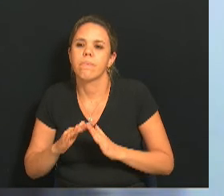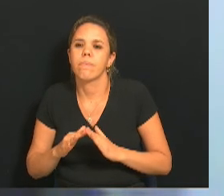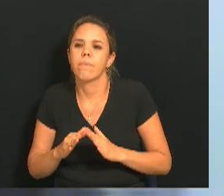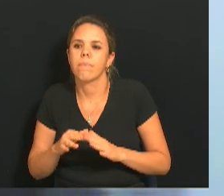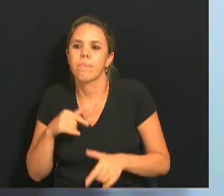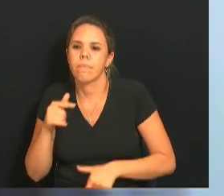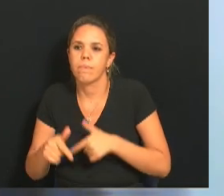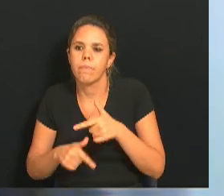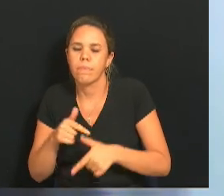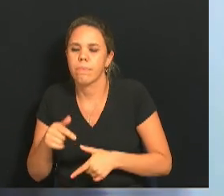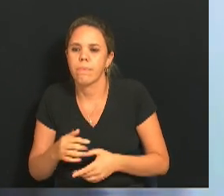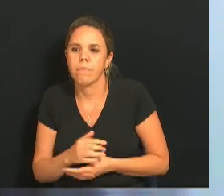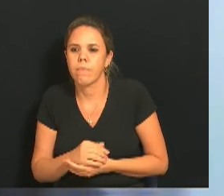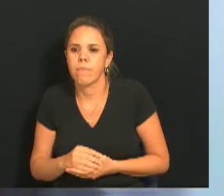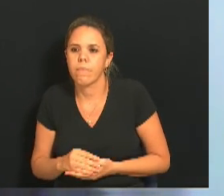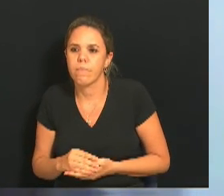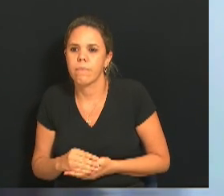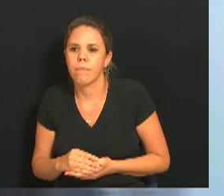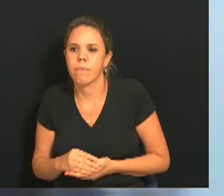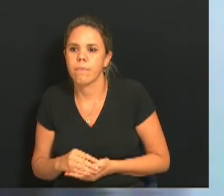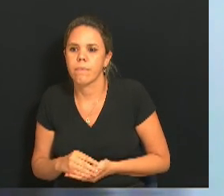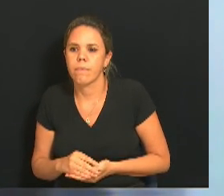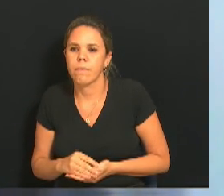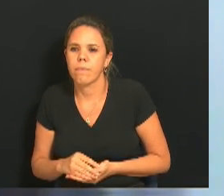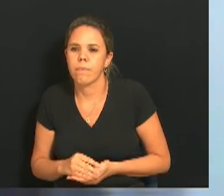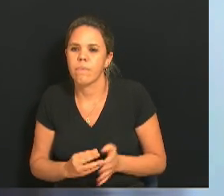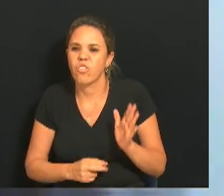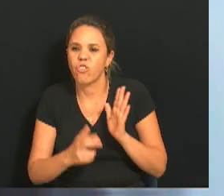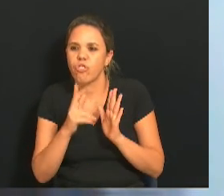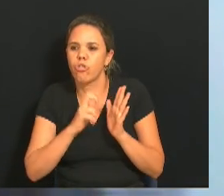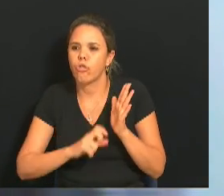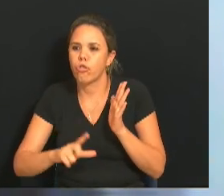trabalho de pichação